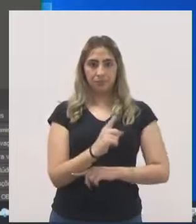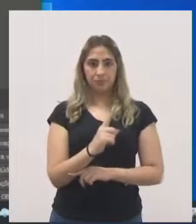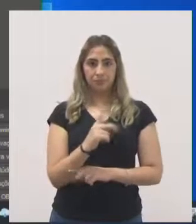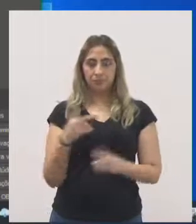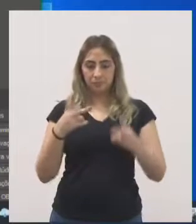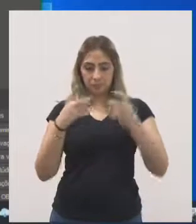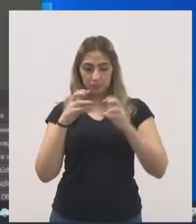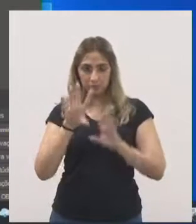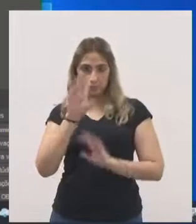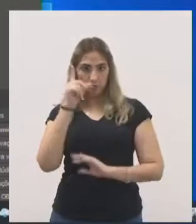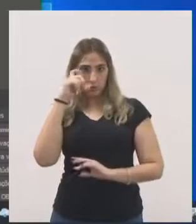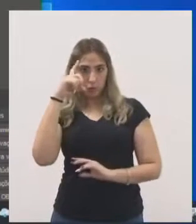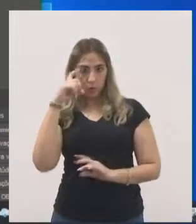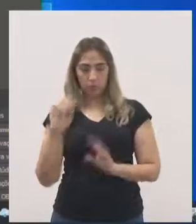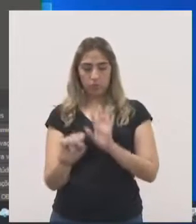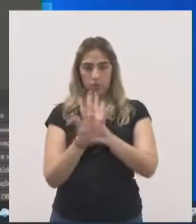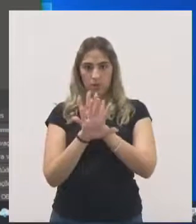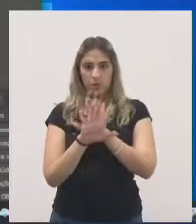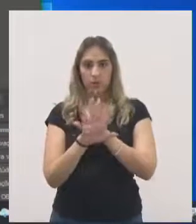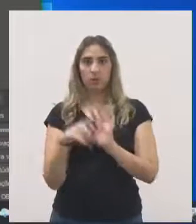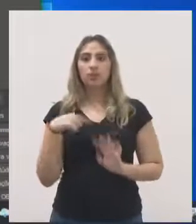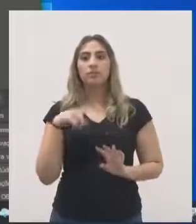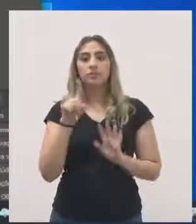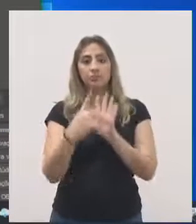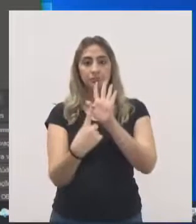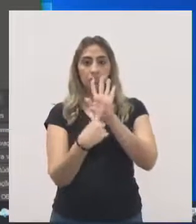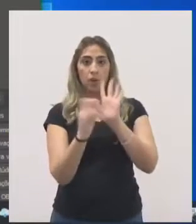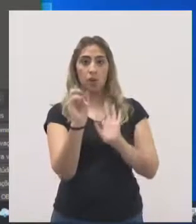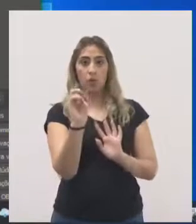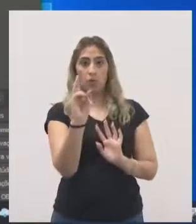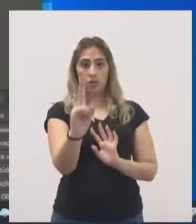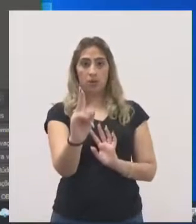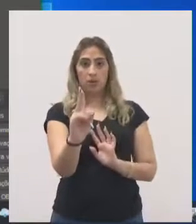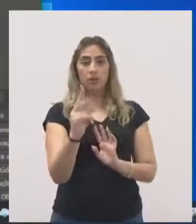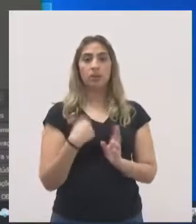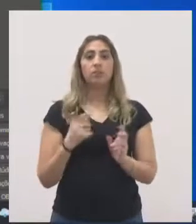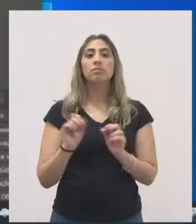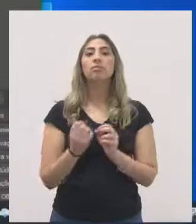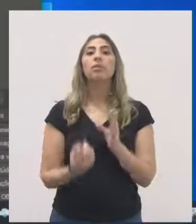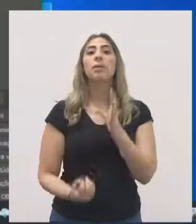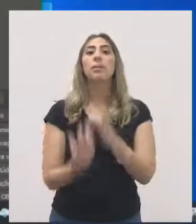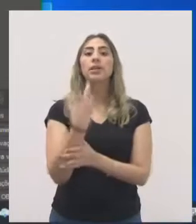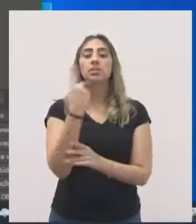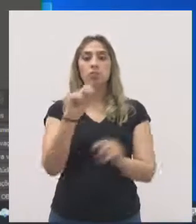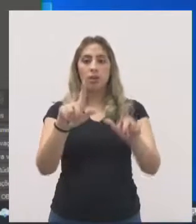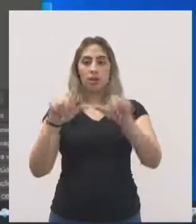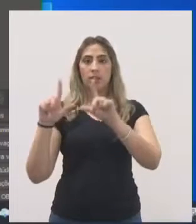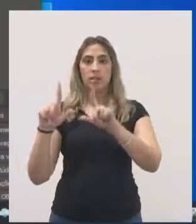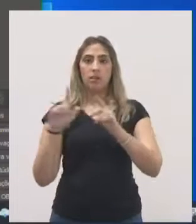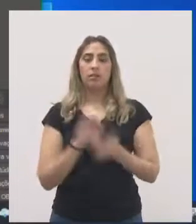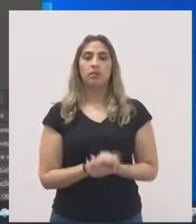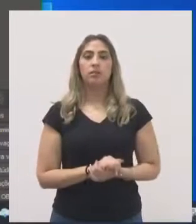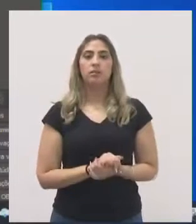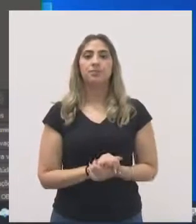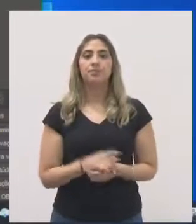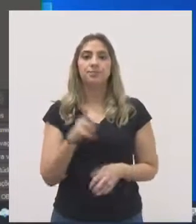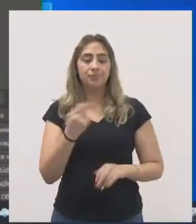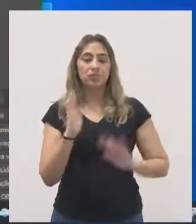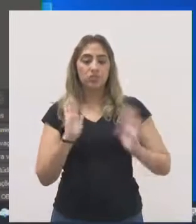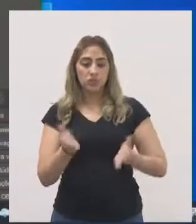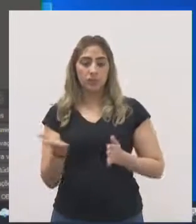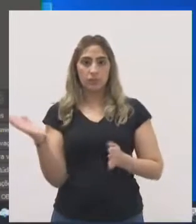de tela. Você vai clicar em OK e vai aparecer a sua tela. Geralmente, ela já